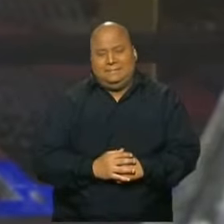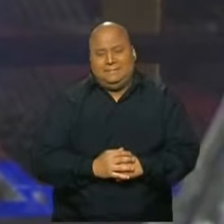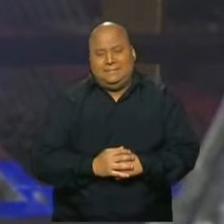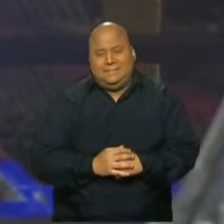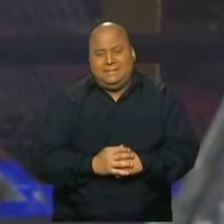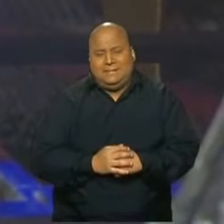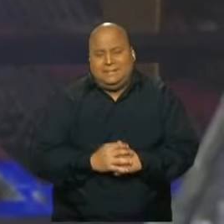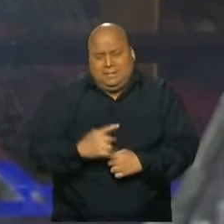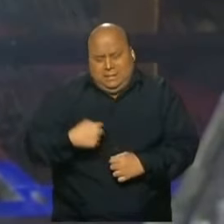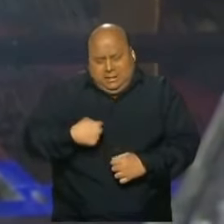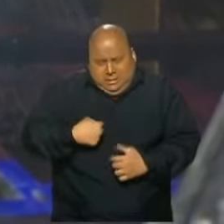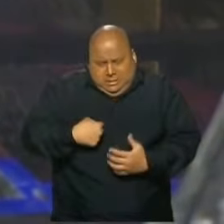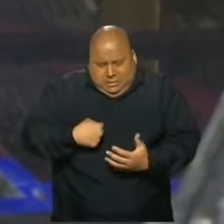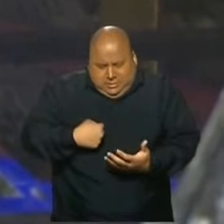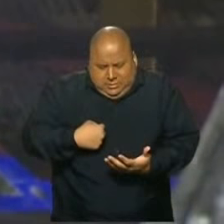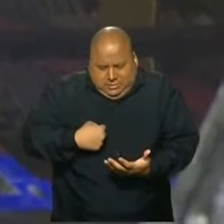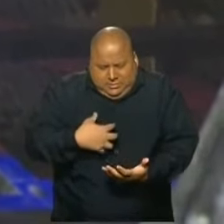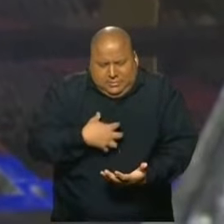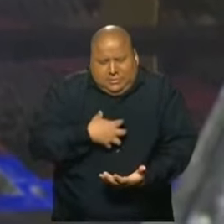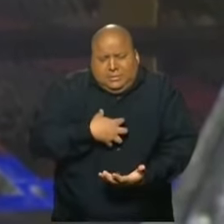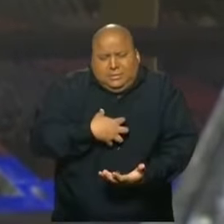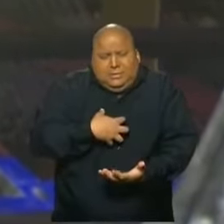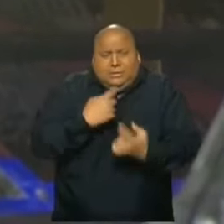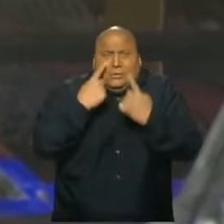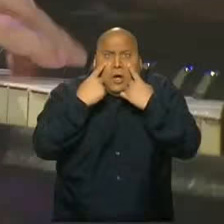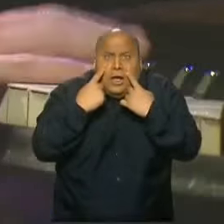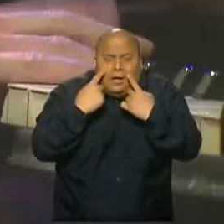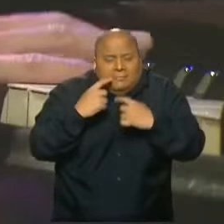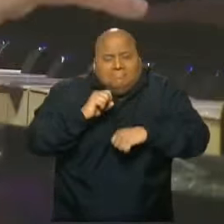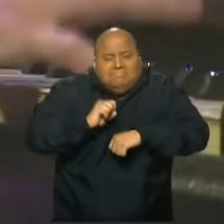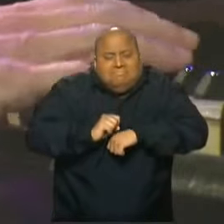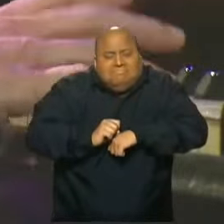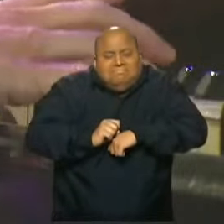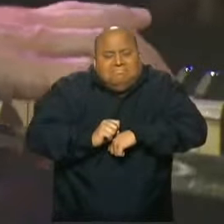Eu paro de chorar